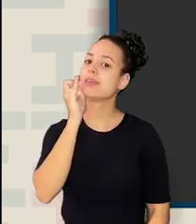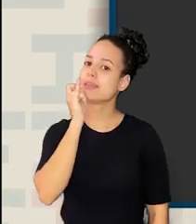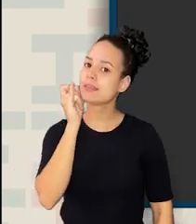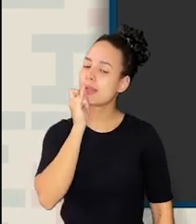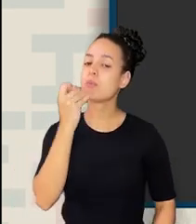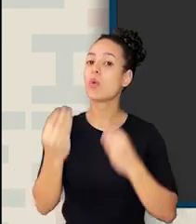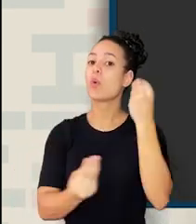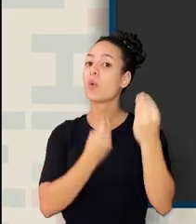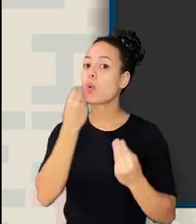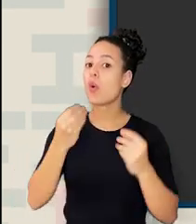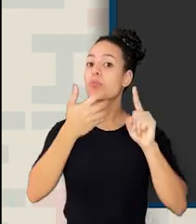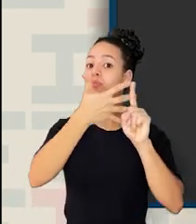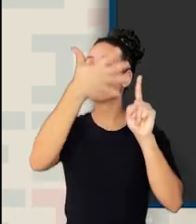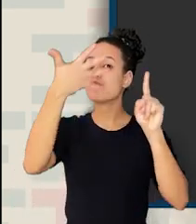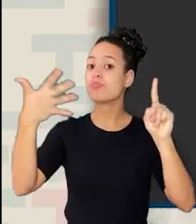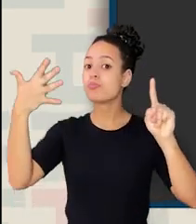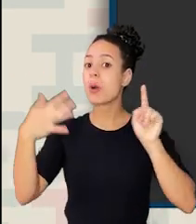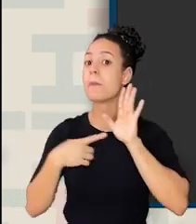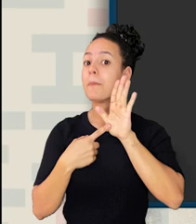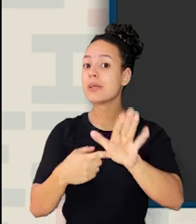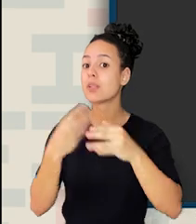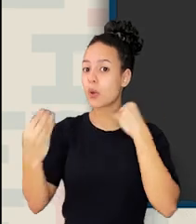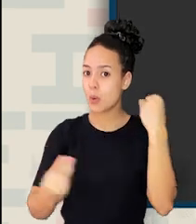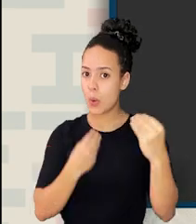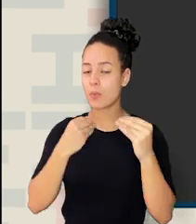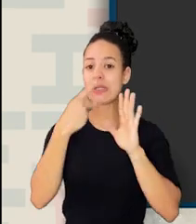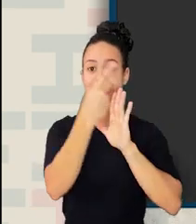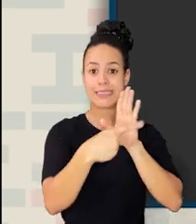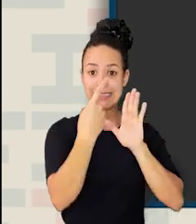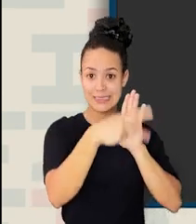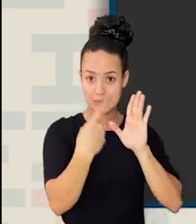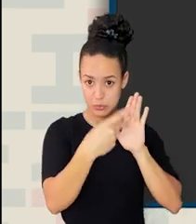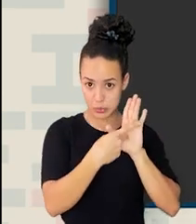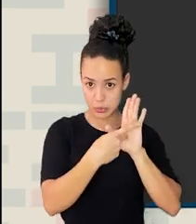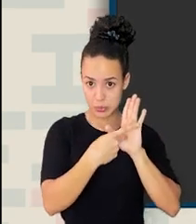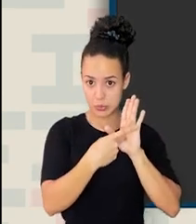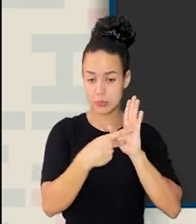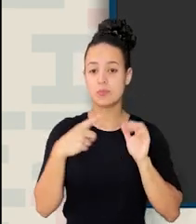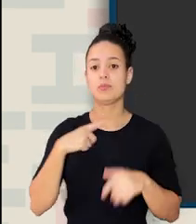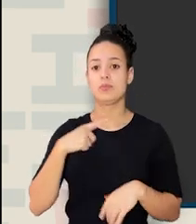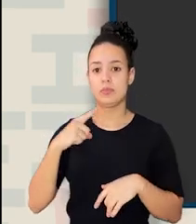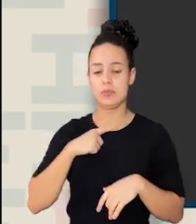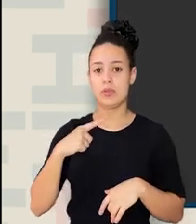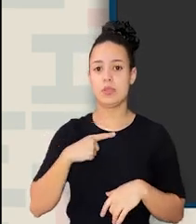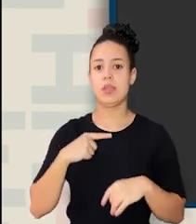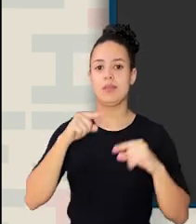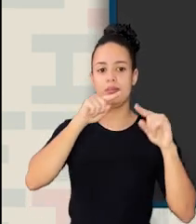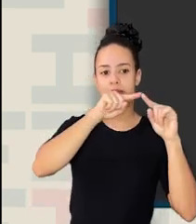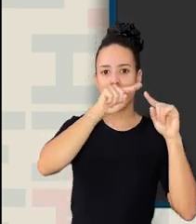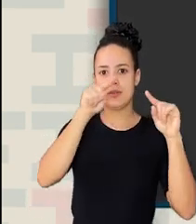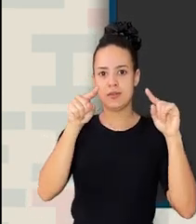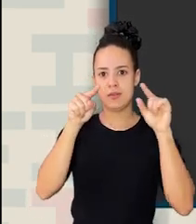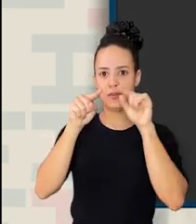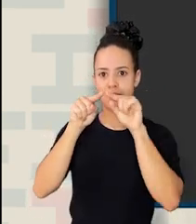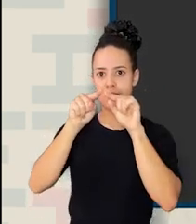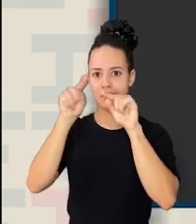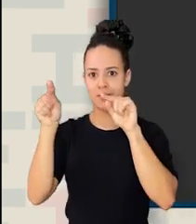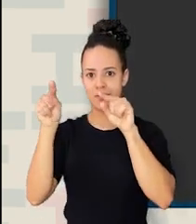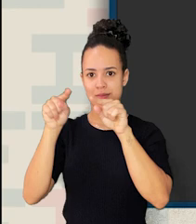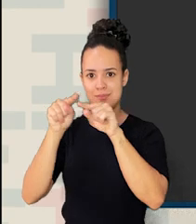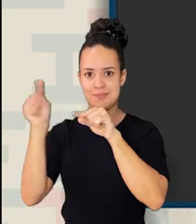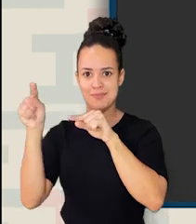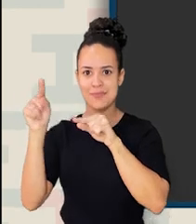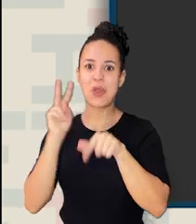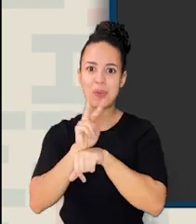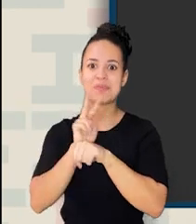como isso é anotado numa partitura, né? Esse símbolo de uma linha que liga o som das